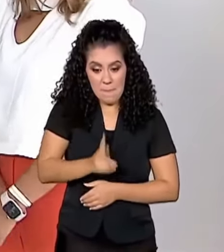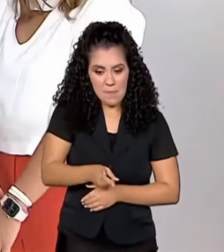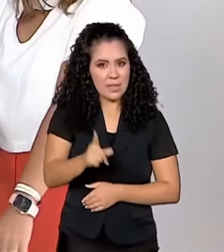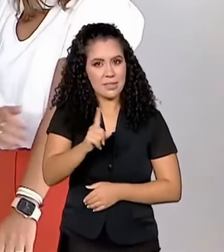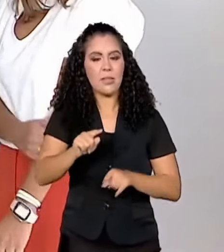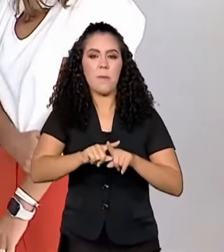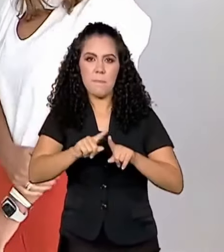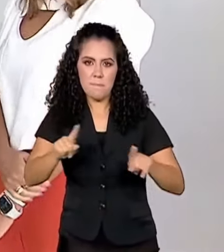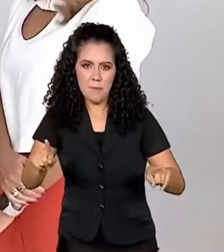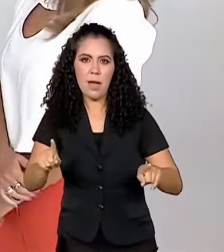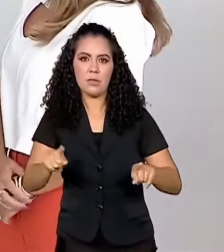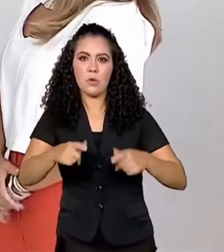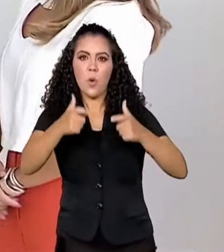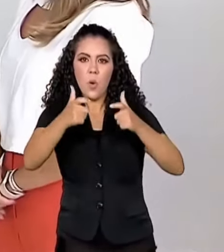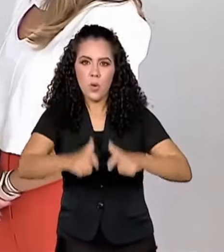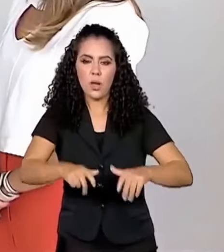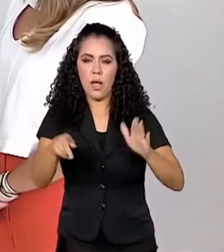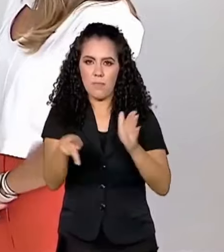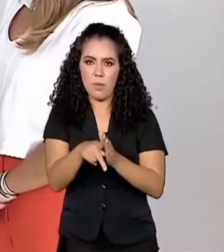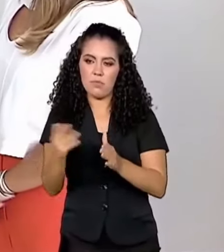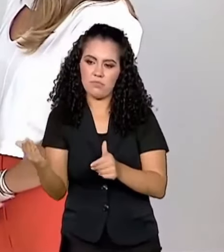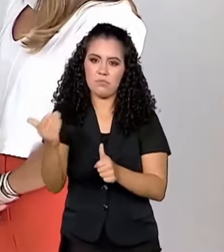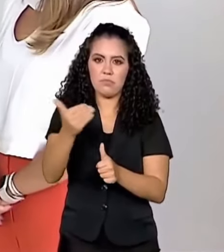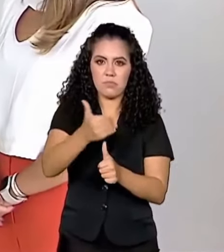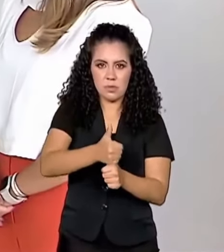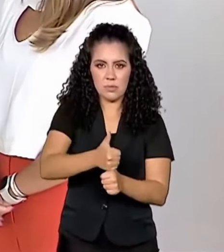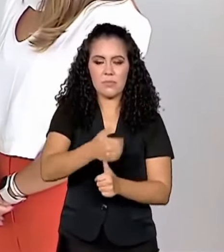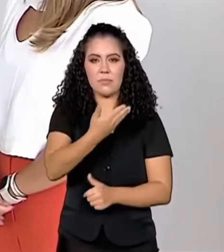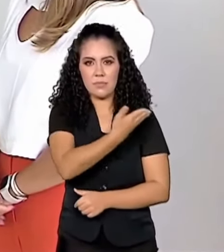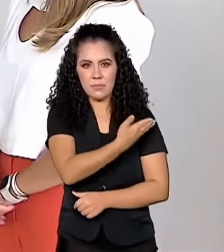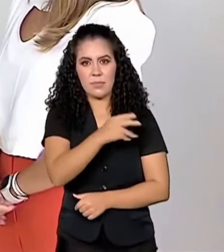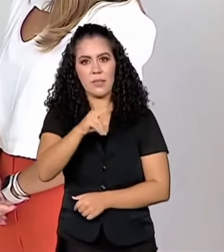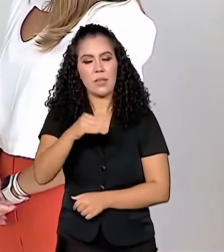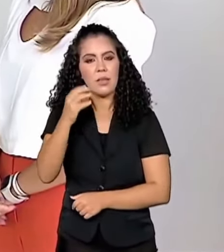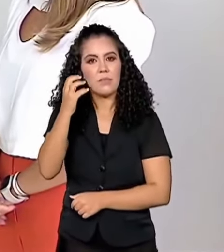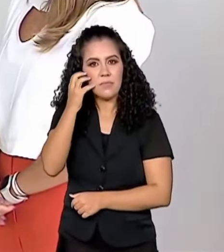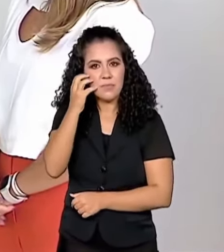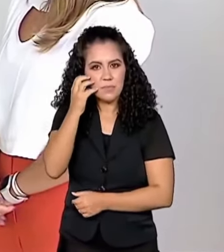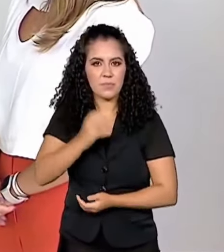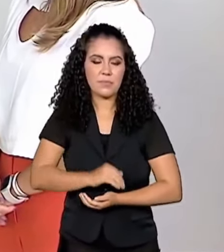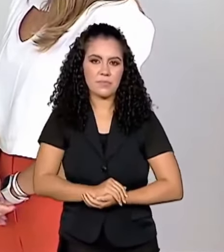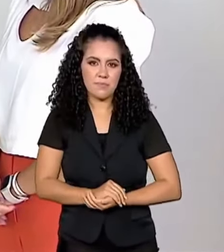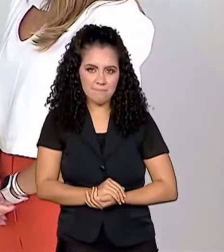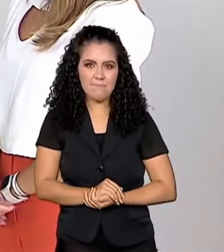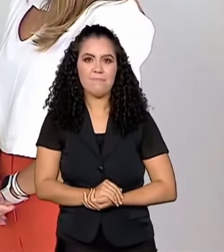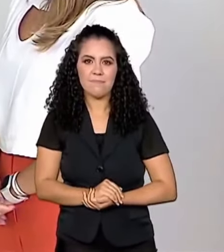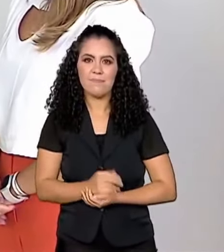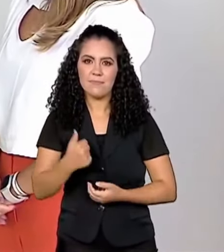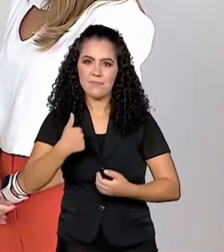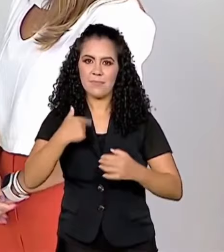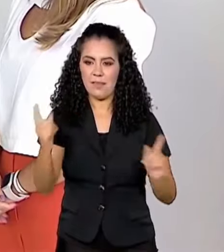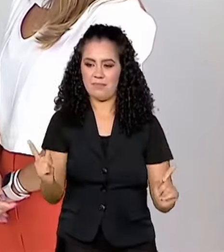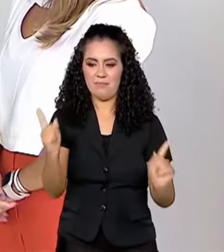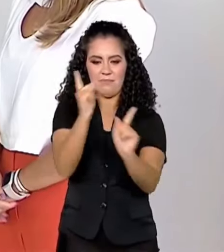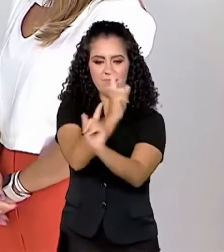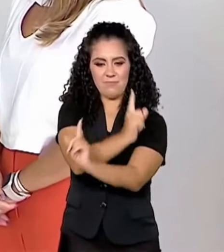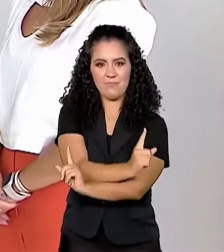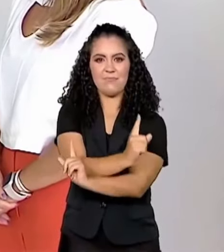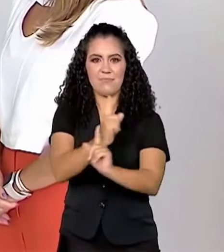suprema corte e ele vai ocupar a cadeira do Ciro frá Dino eu fiquei muito